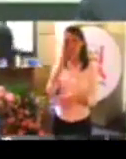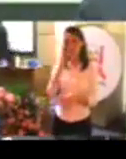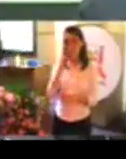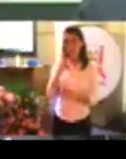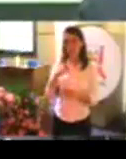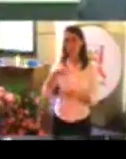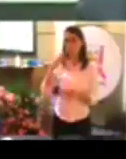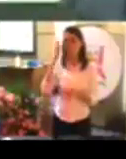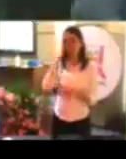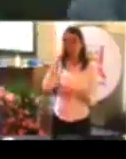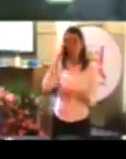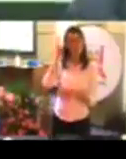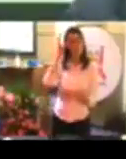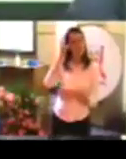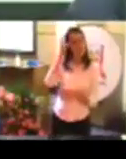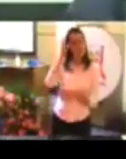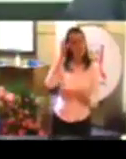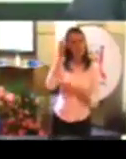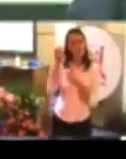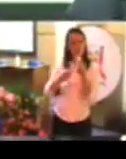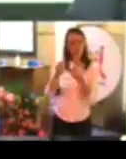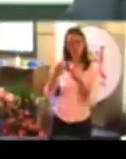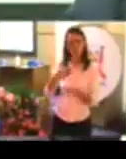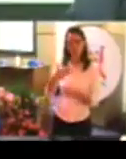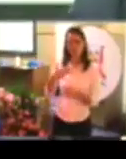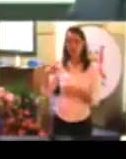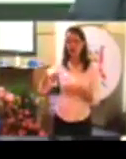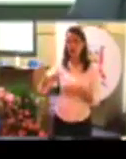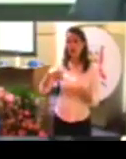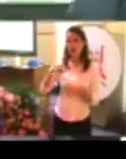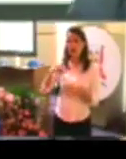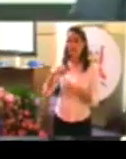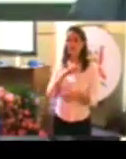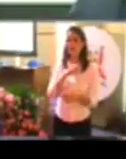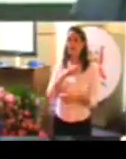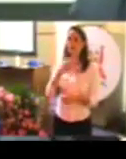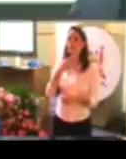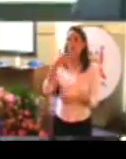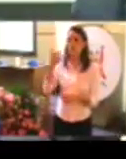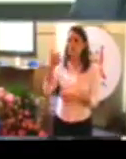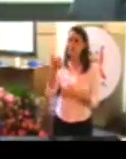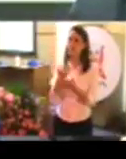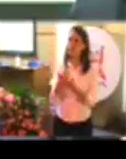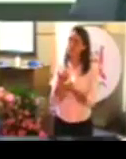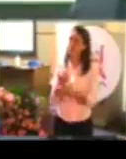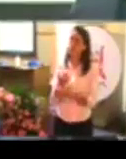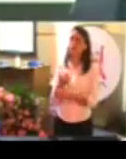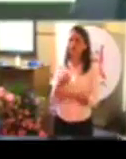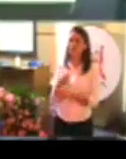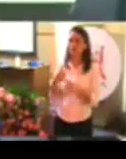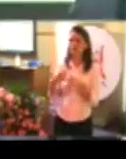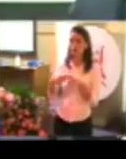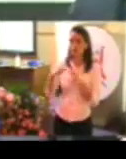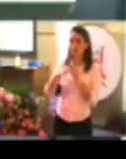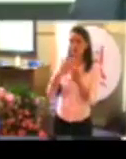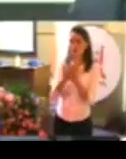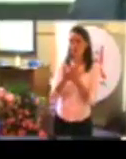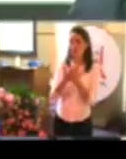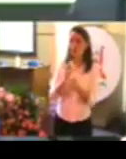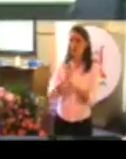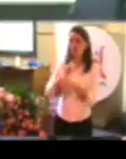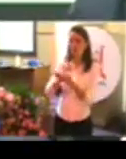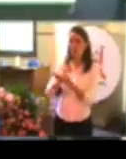plena consciência de como a nossa Receita Federal melhorou e muito